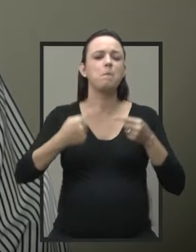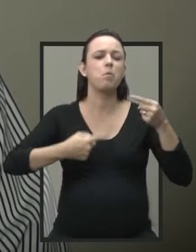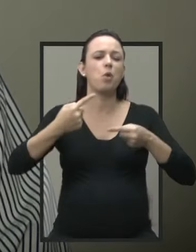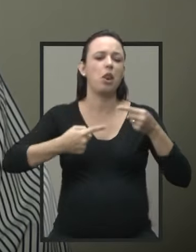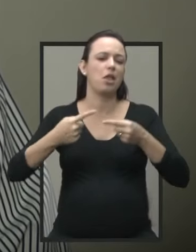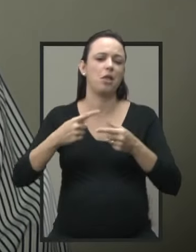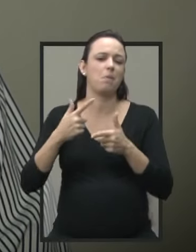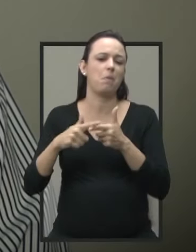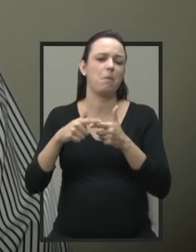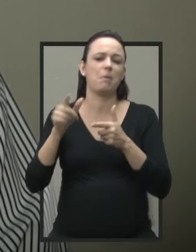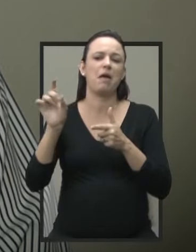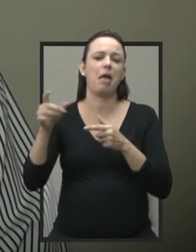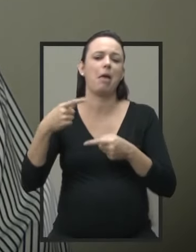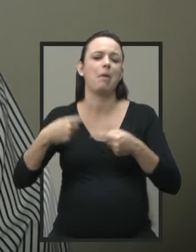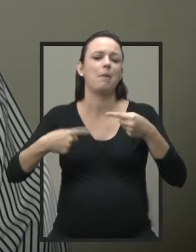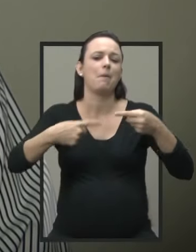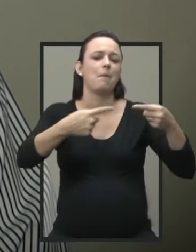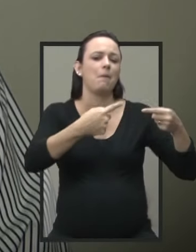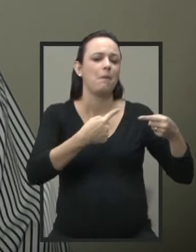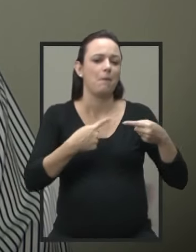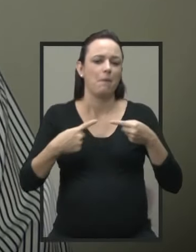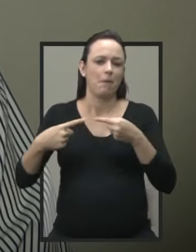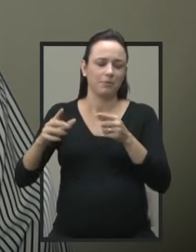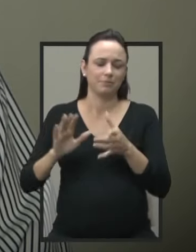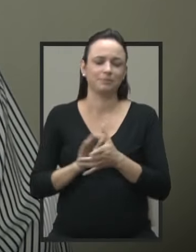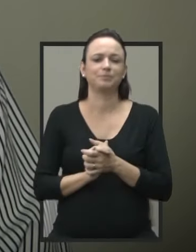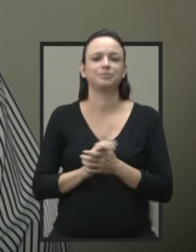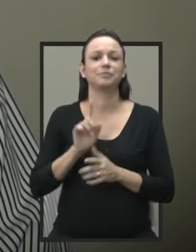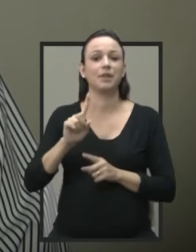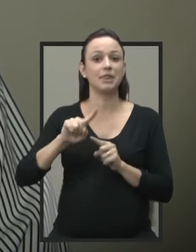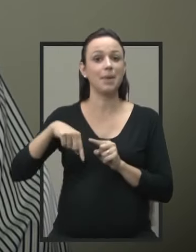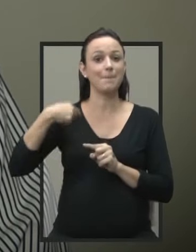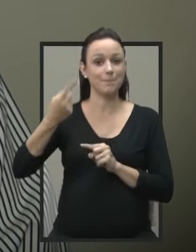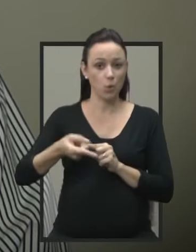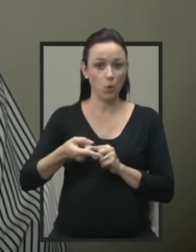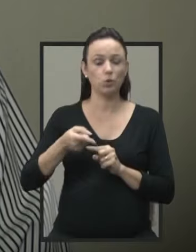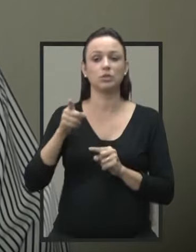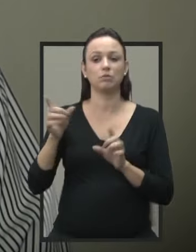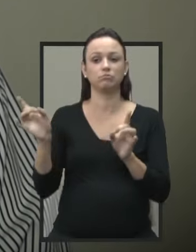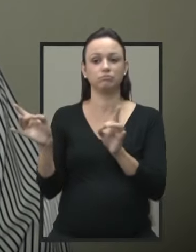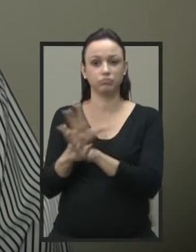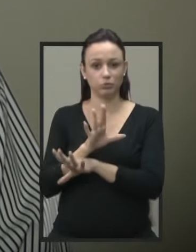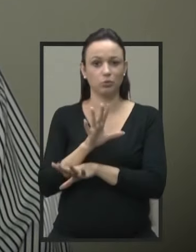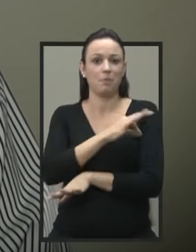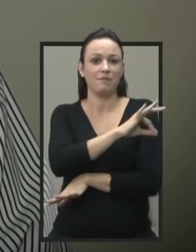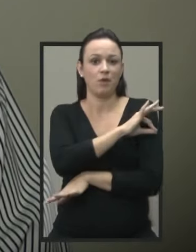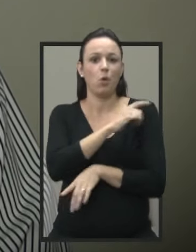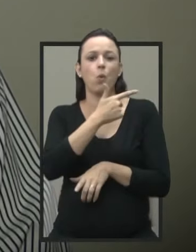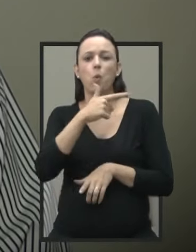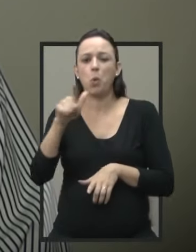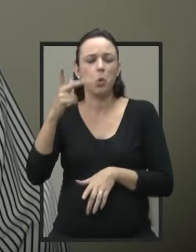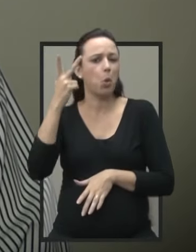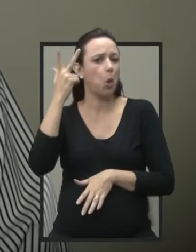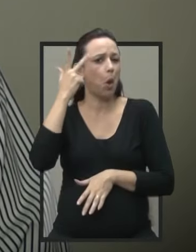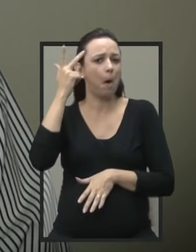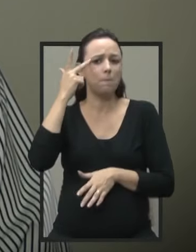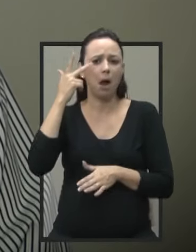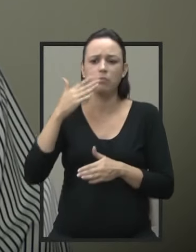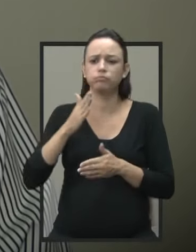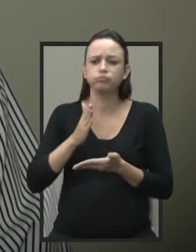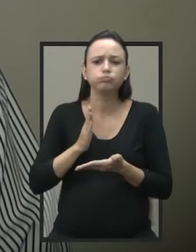acontecem, né? Tanto é que depois dele tocou-se